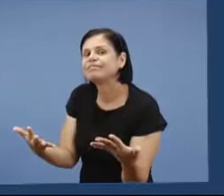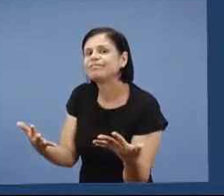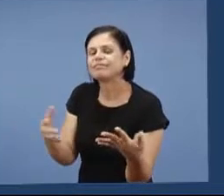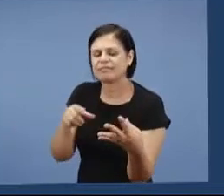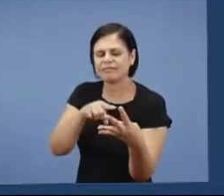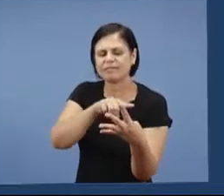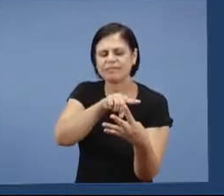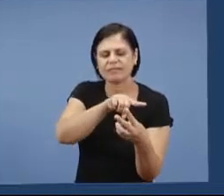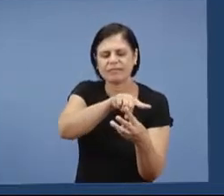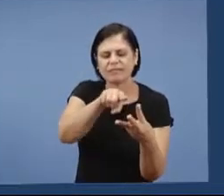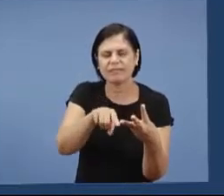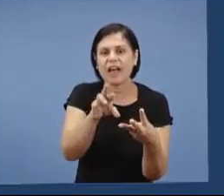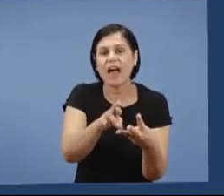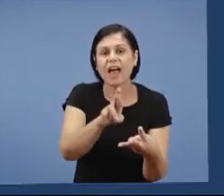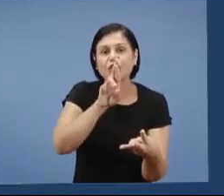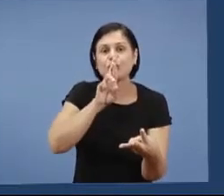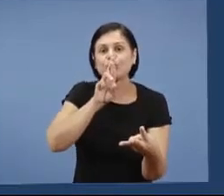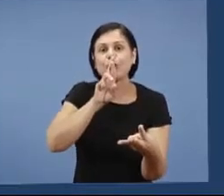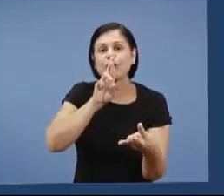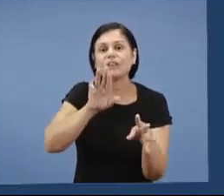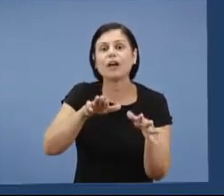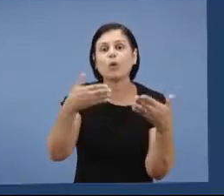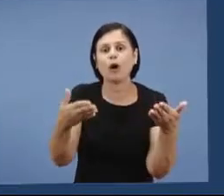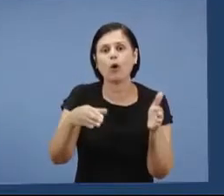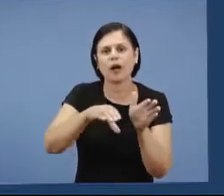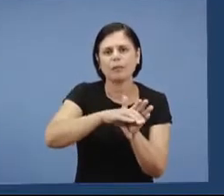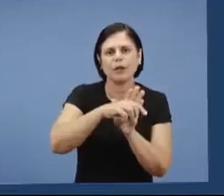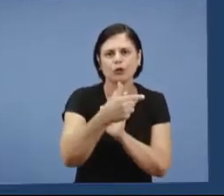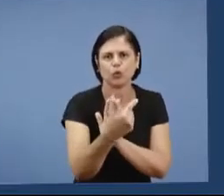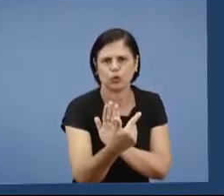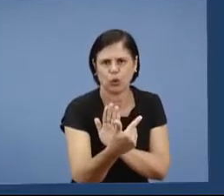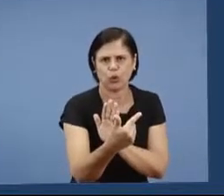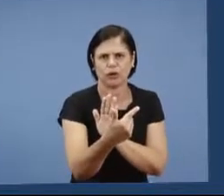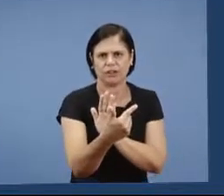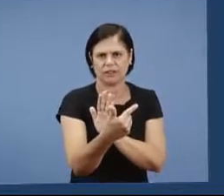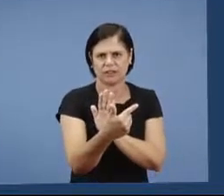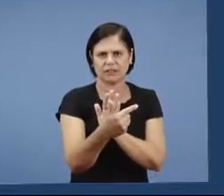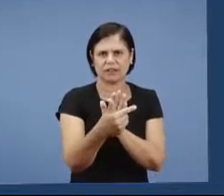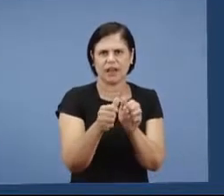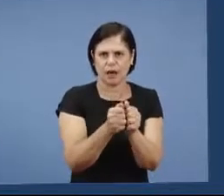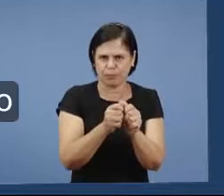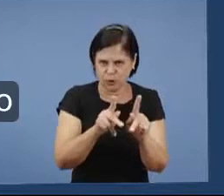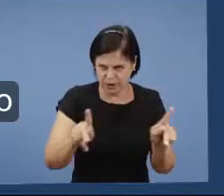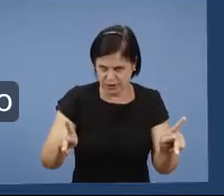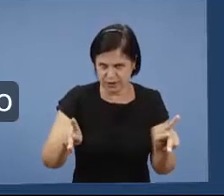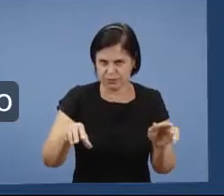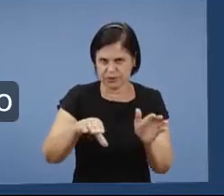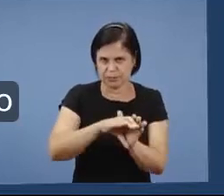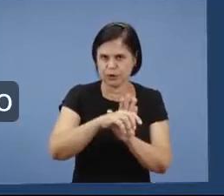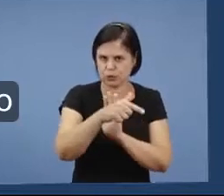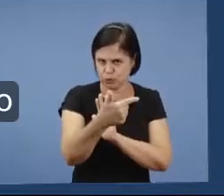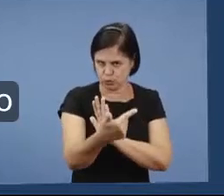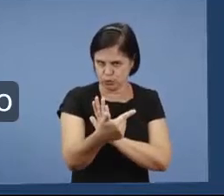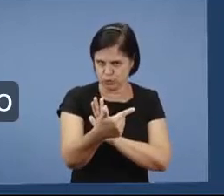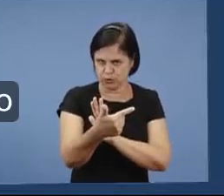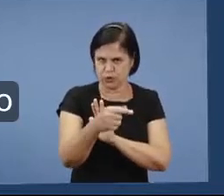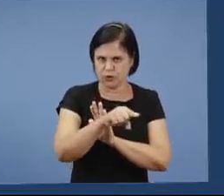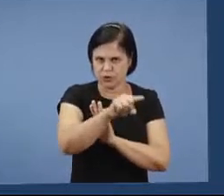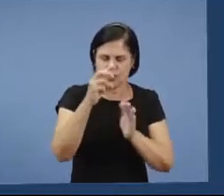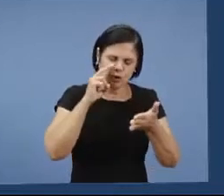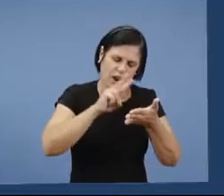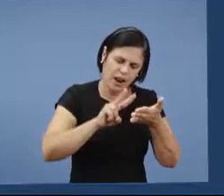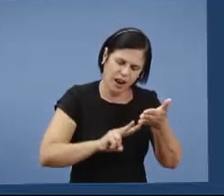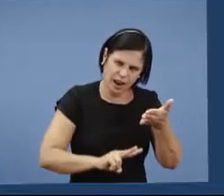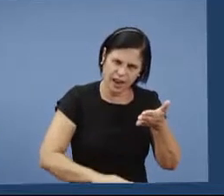no capítulo 2 de Apocalipse, na parte da carta a Éfeso. Então os irmãos vão ler o capítulo 2